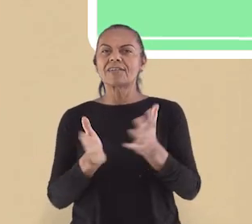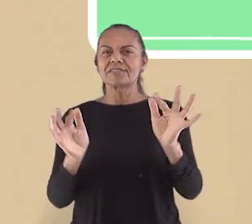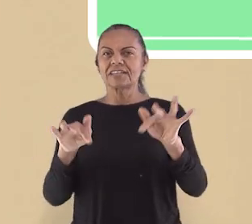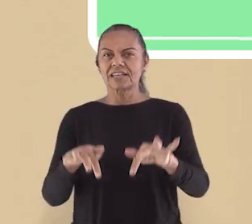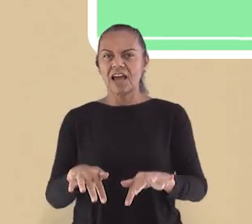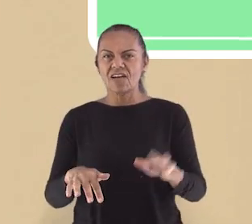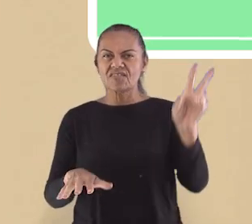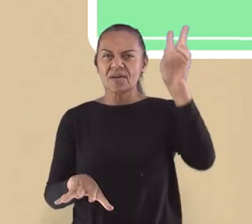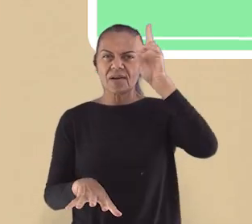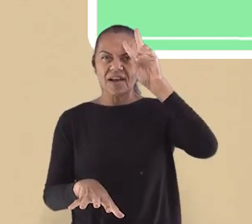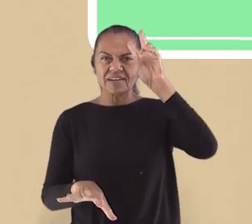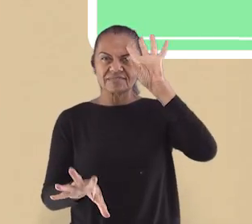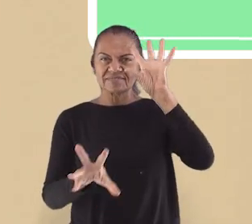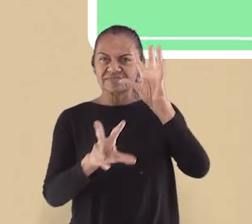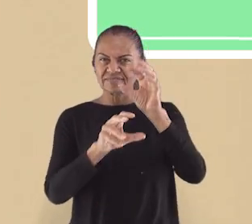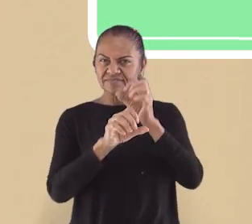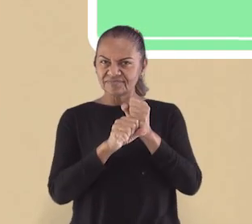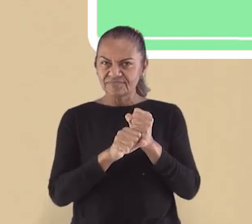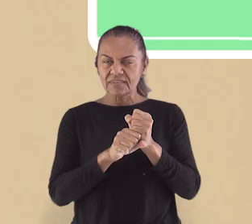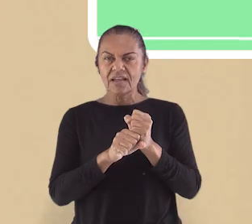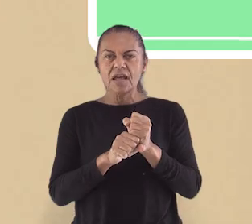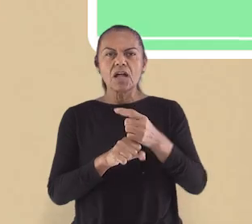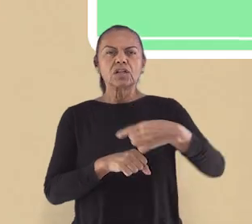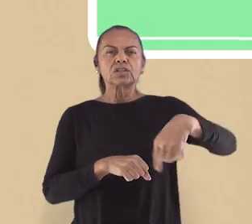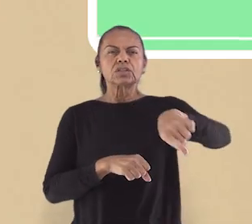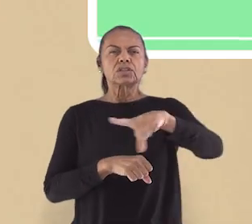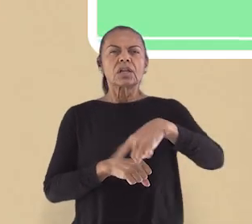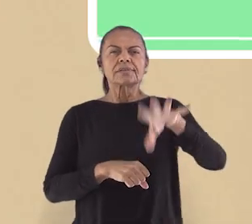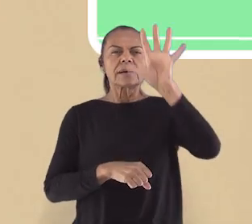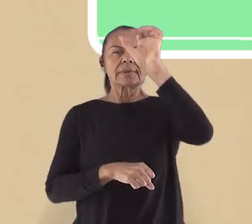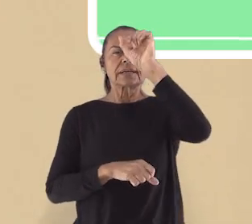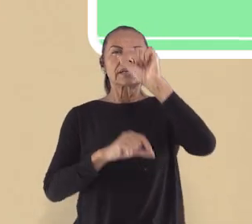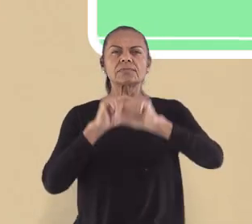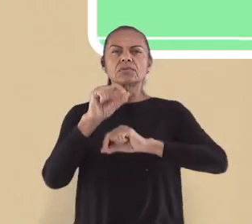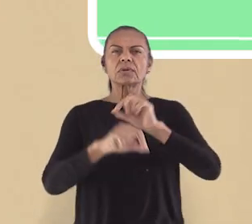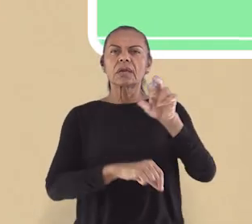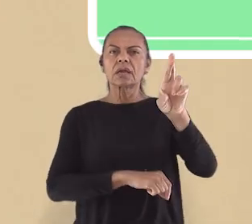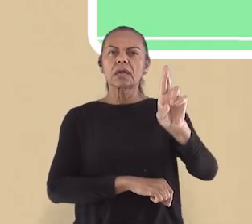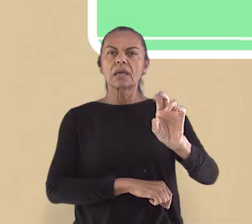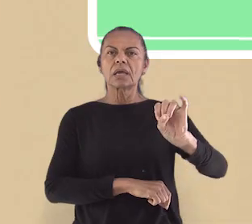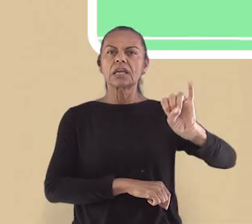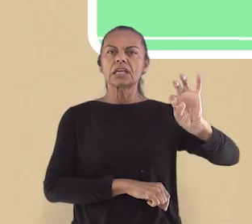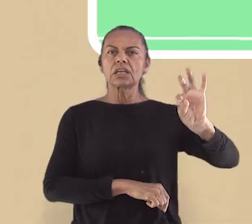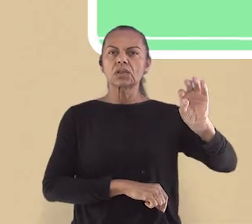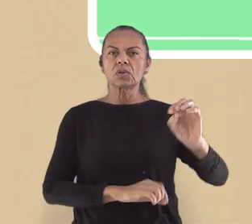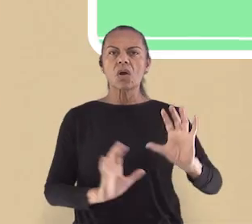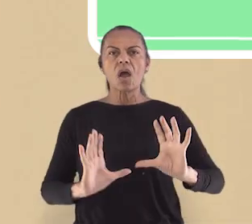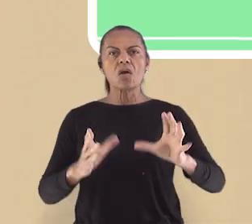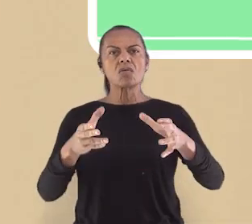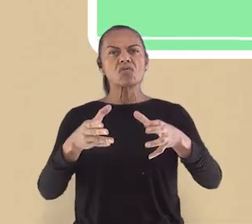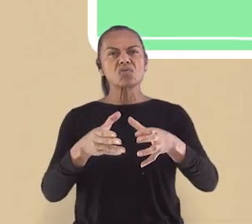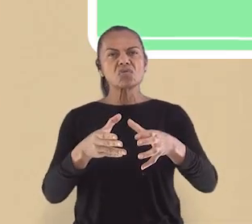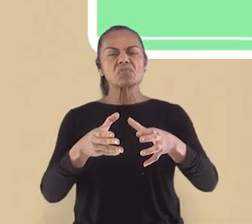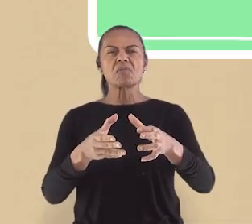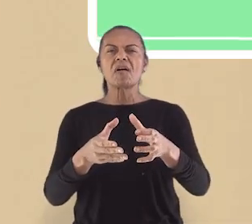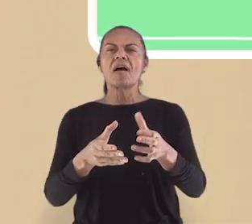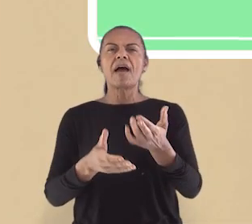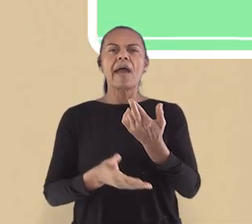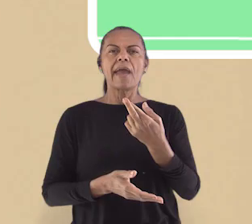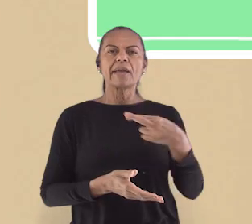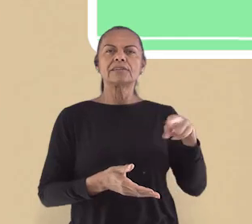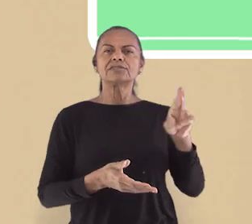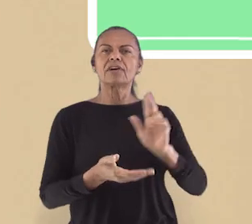relembrar o que aprendemos? Aprendemos que o rito é um conjunto de rituais e podem ser religiosos ou